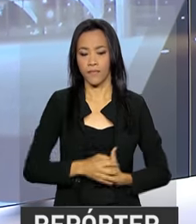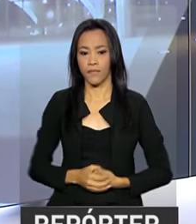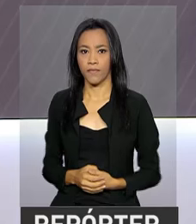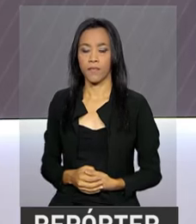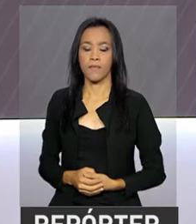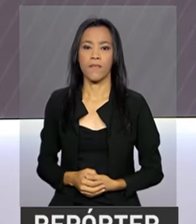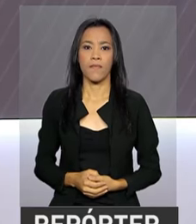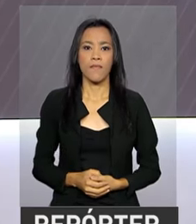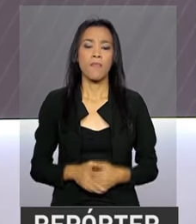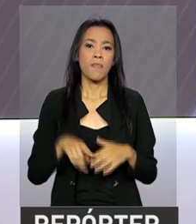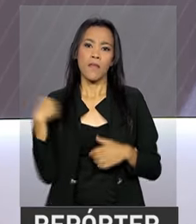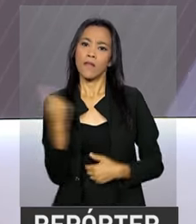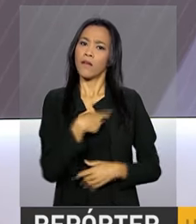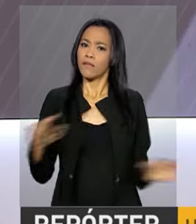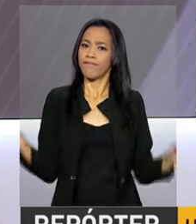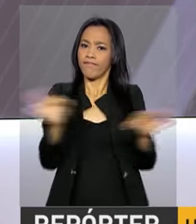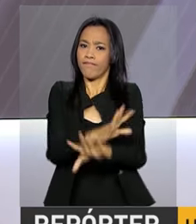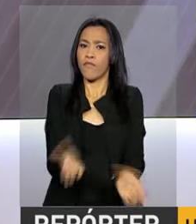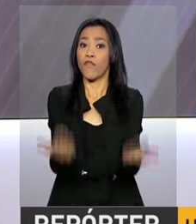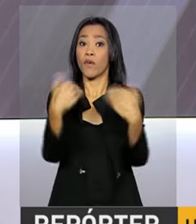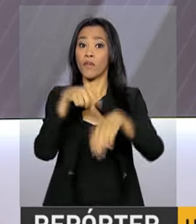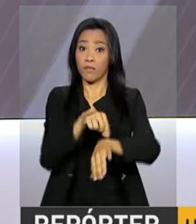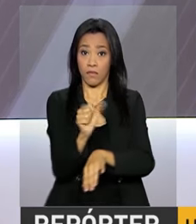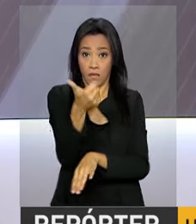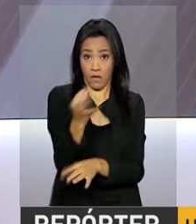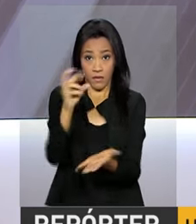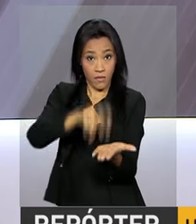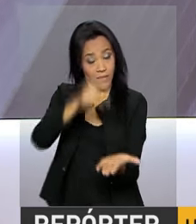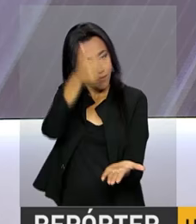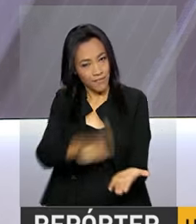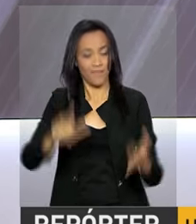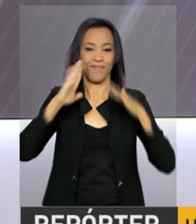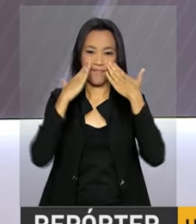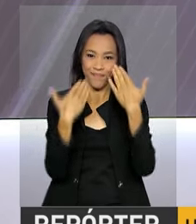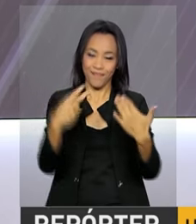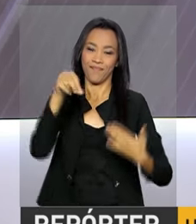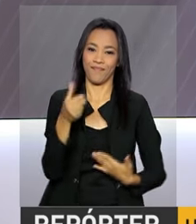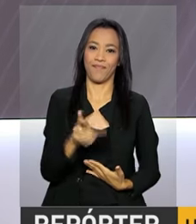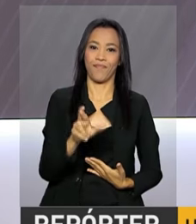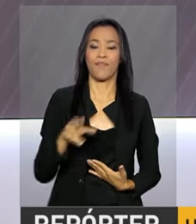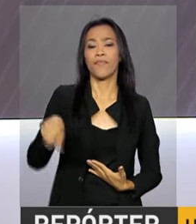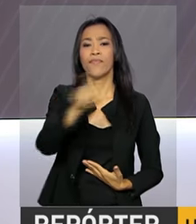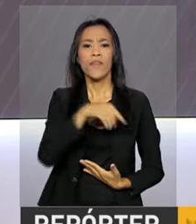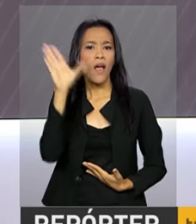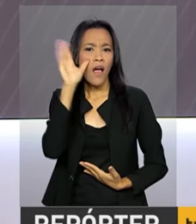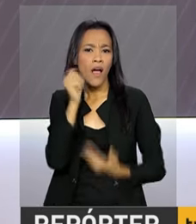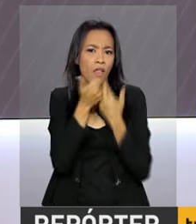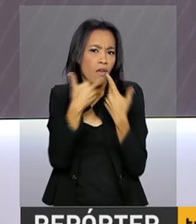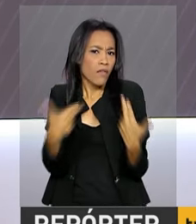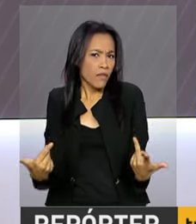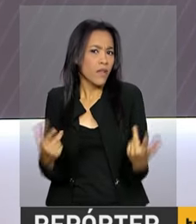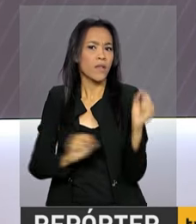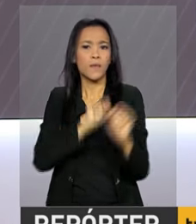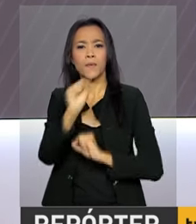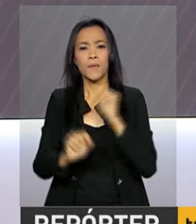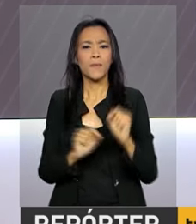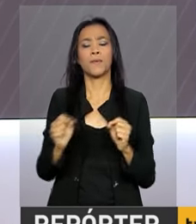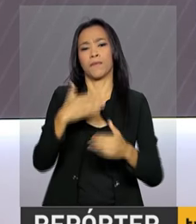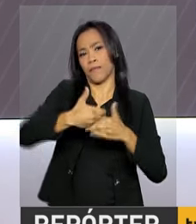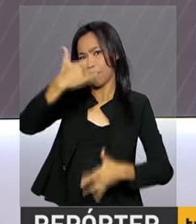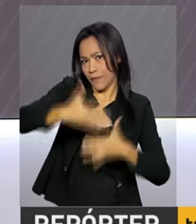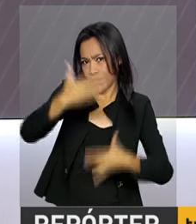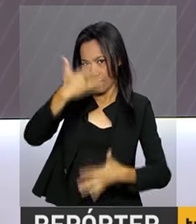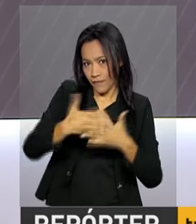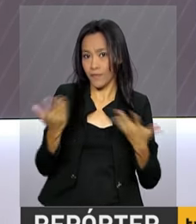www.inep.gov.br. E nós ficamos por aqui, voltamos às 10 da manhã na próxima edição do Repórter NBR. Você pode acompanhar também as novidades em